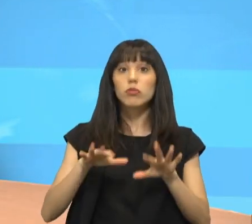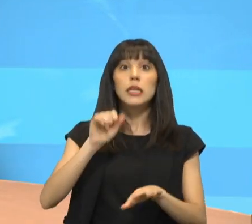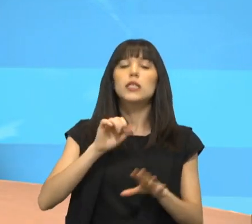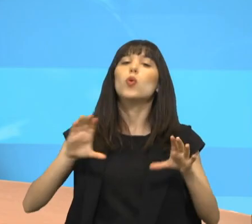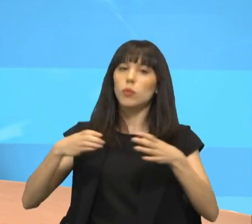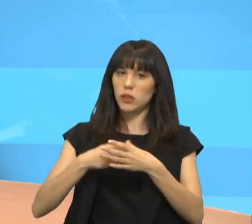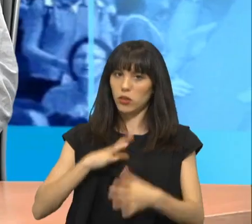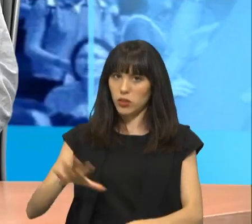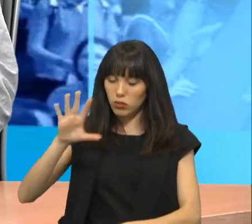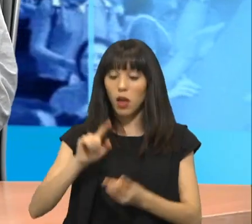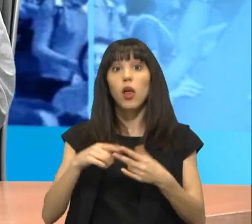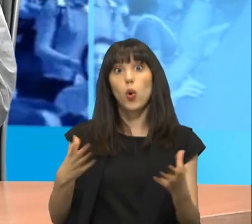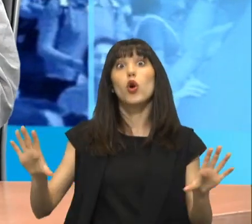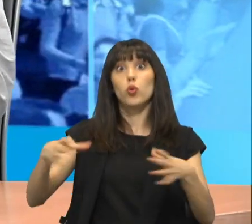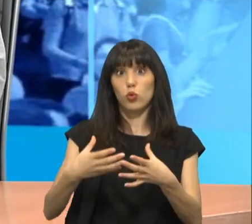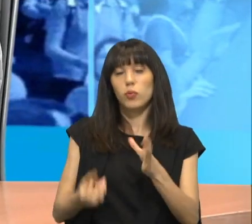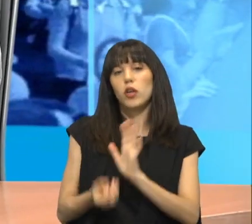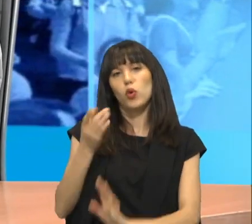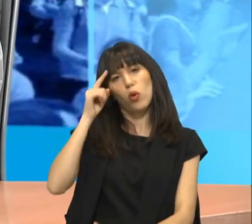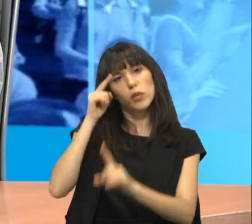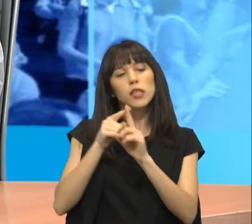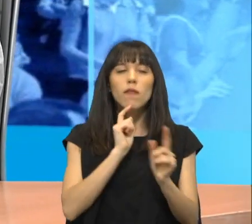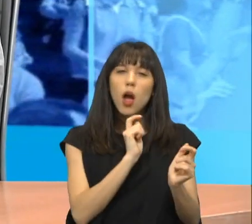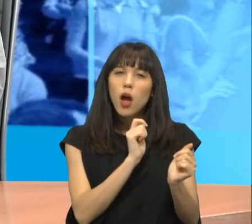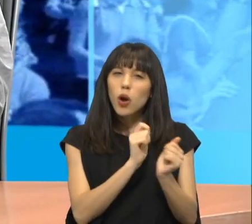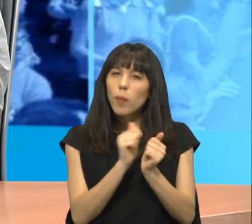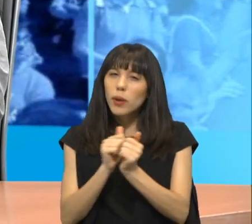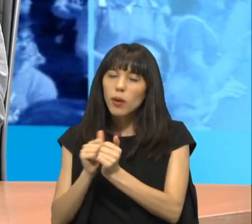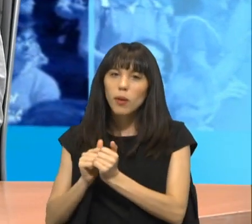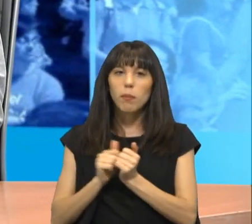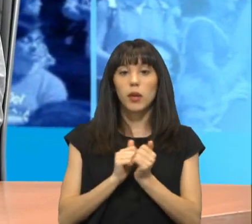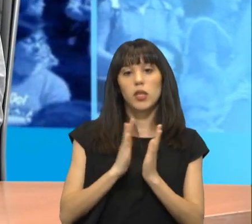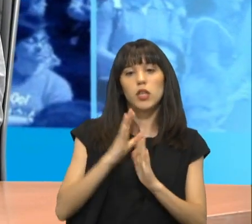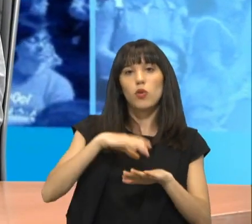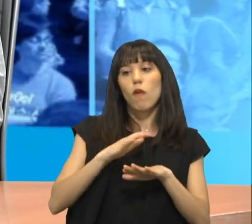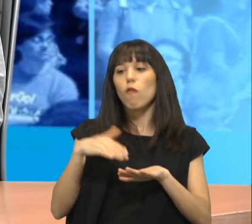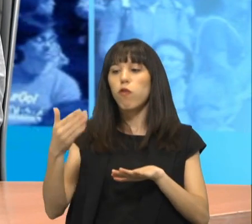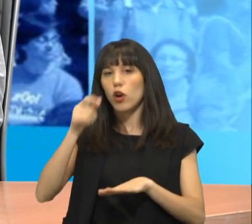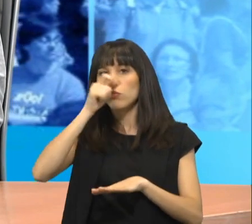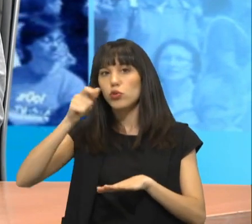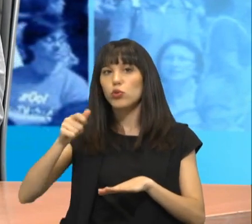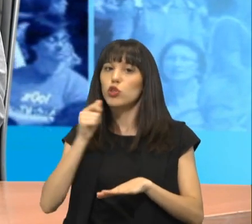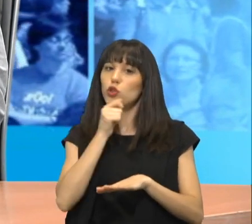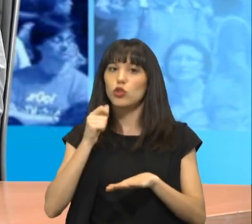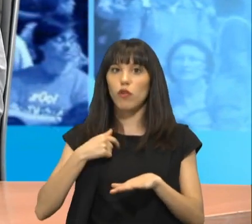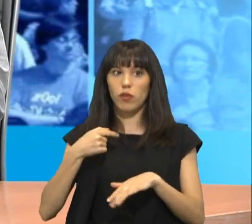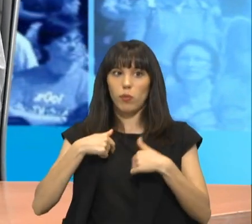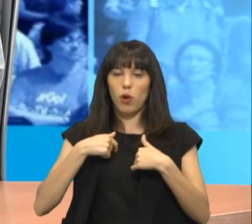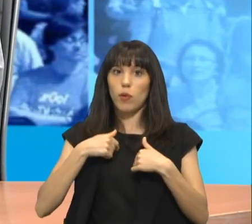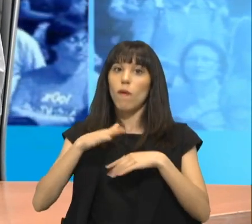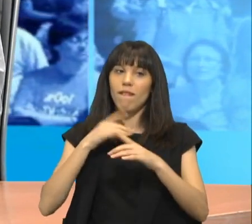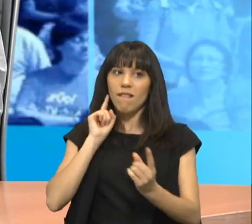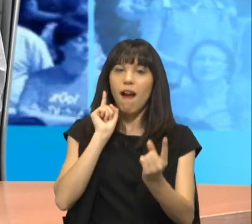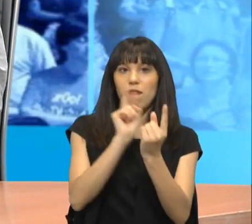há o grupo que vai ser criado agora de acompanhamento mais fora da estrutura da Igreja para que possa ser mais fácil às vítimas poderem se chegar à frente. Portanto, há um